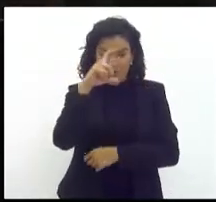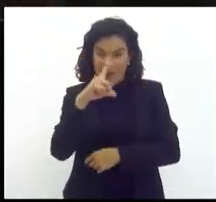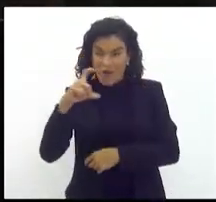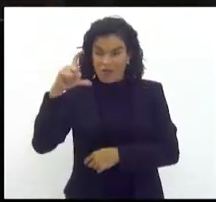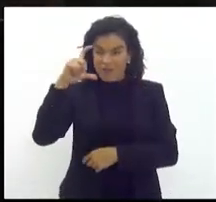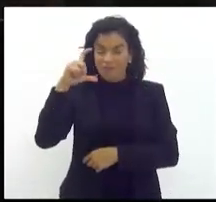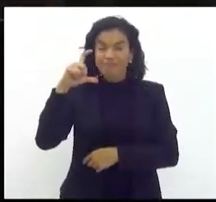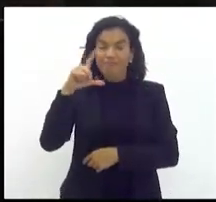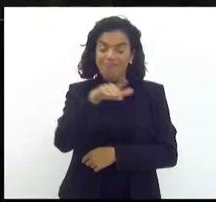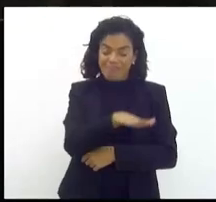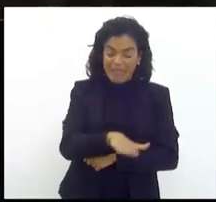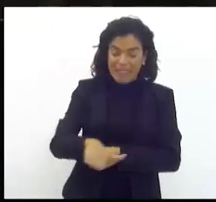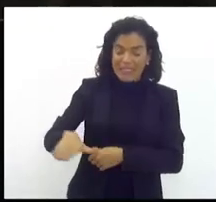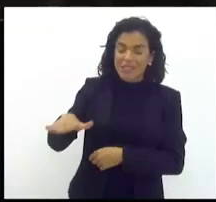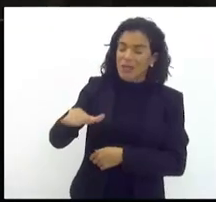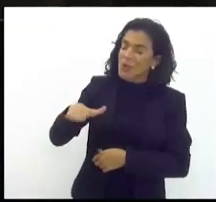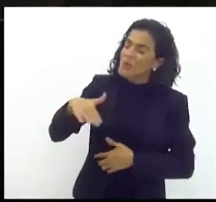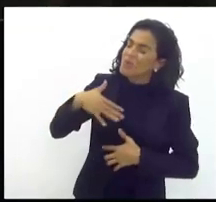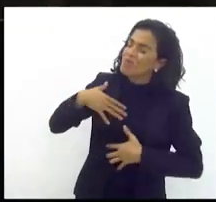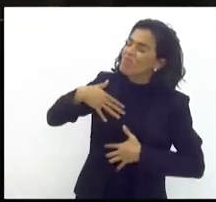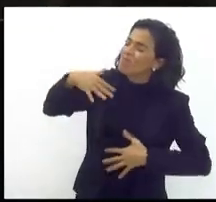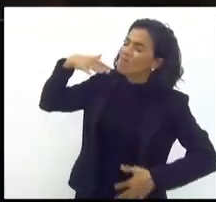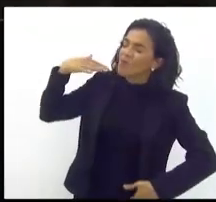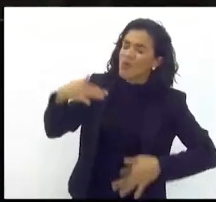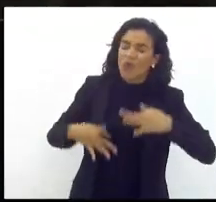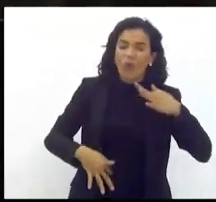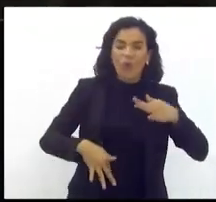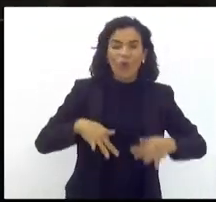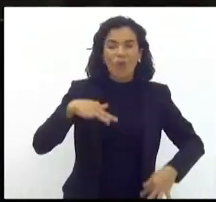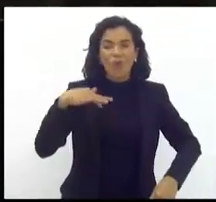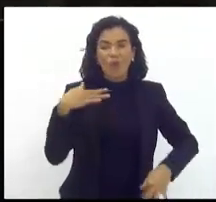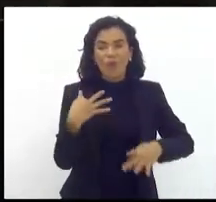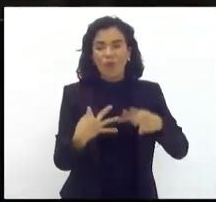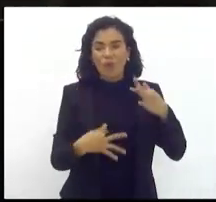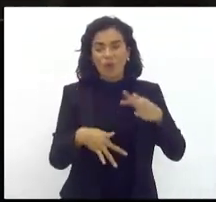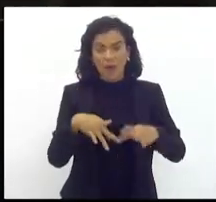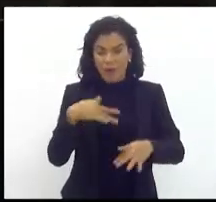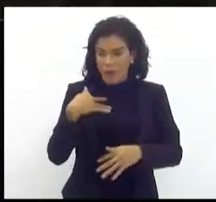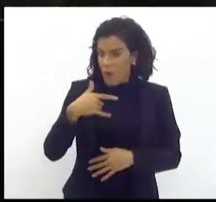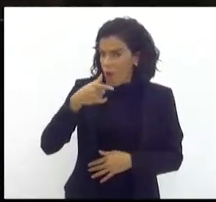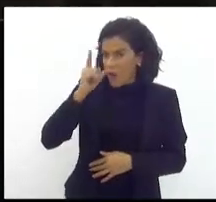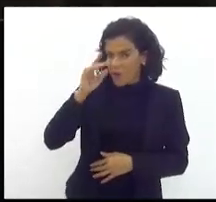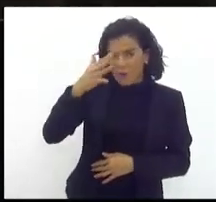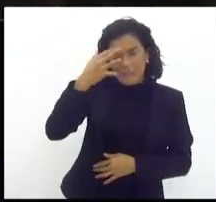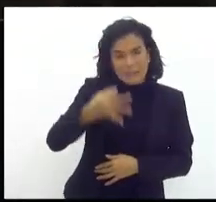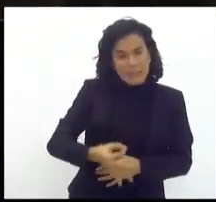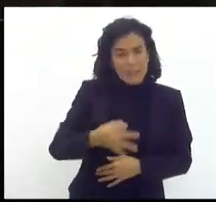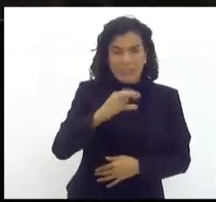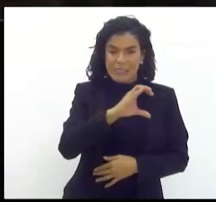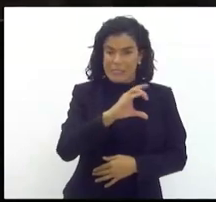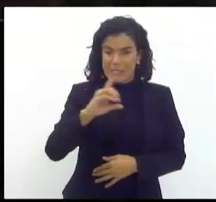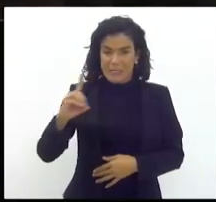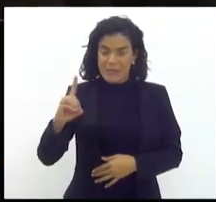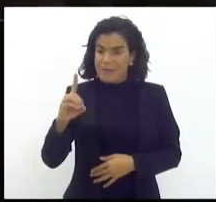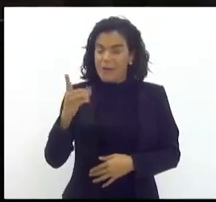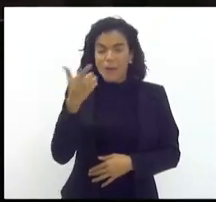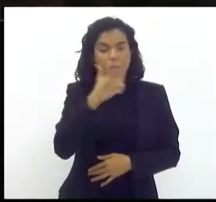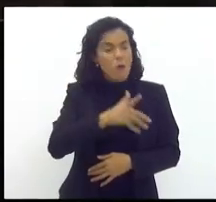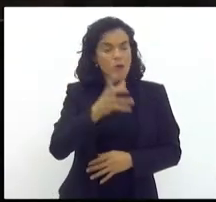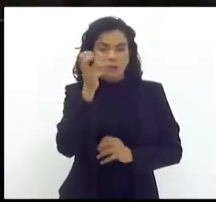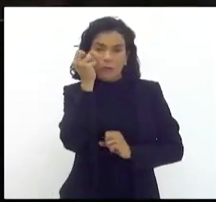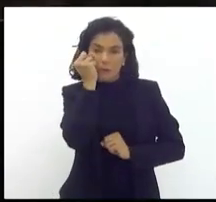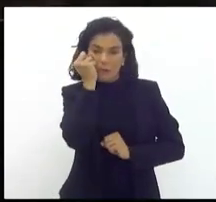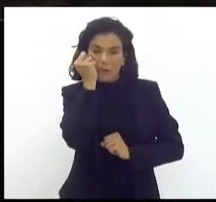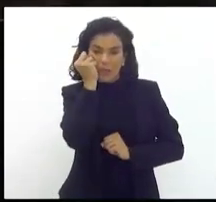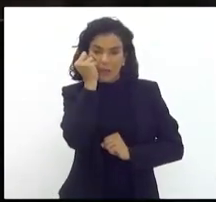com uma dor infinita ontem eu tenho certeza que a Cidade de Deus teve dificuldade de dormir